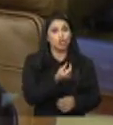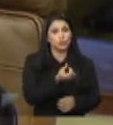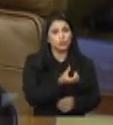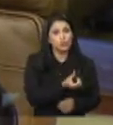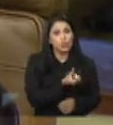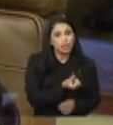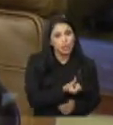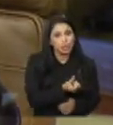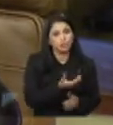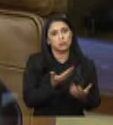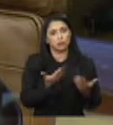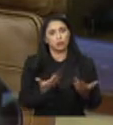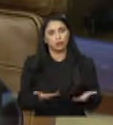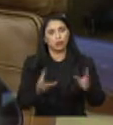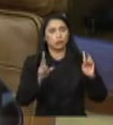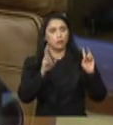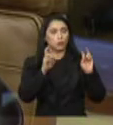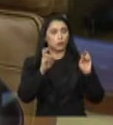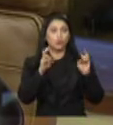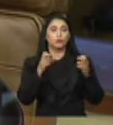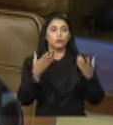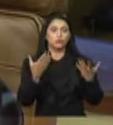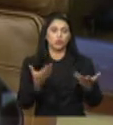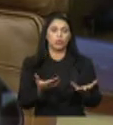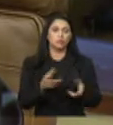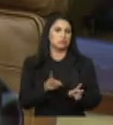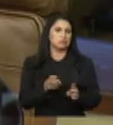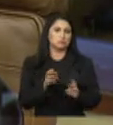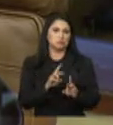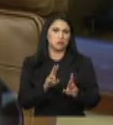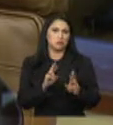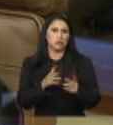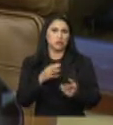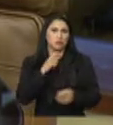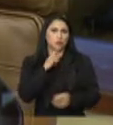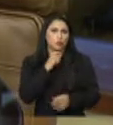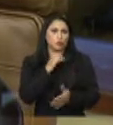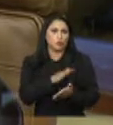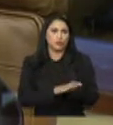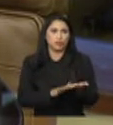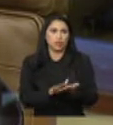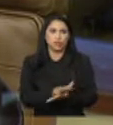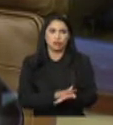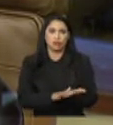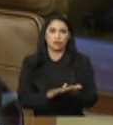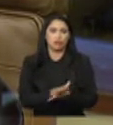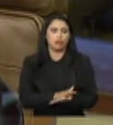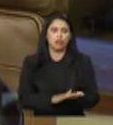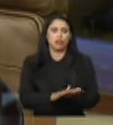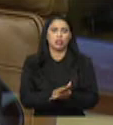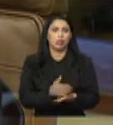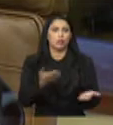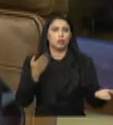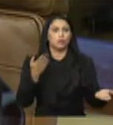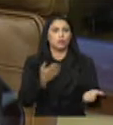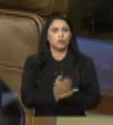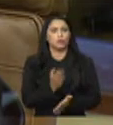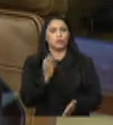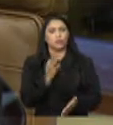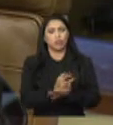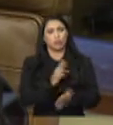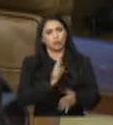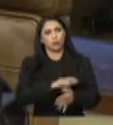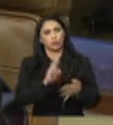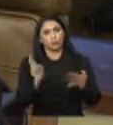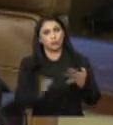a incidência o anunciado do tema não me parece deixar dúvida alguma quanto ao provimento do recurso